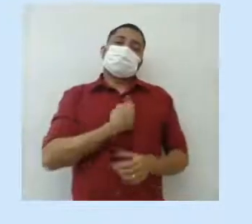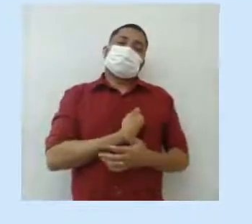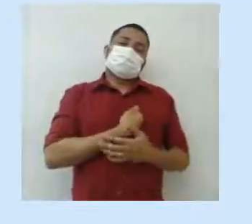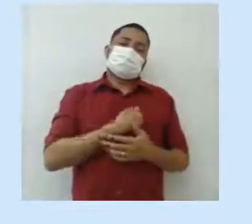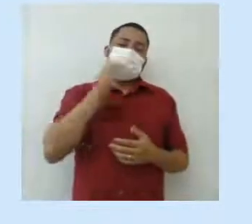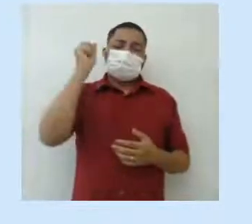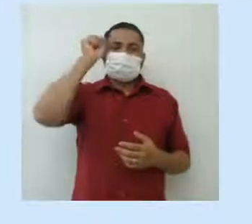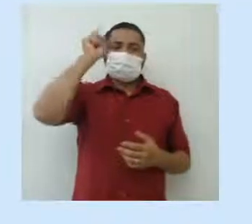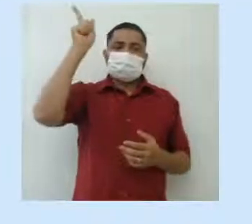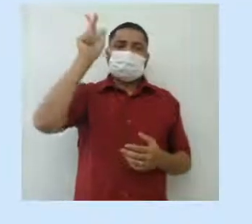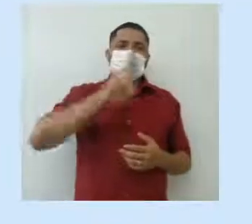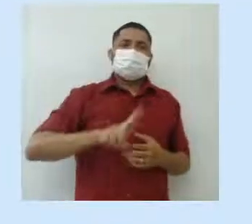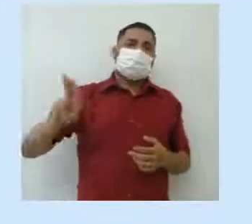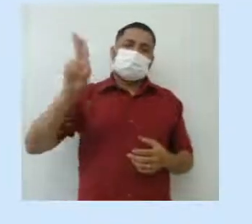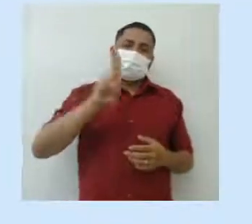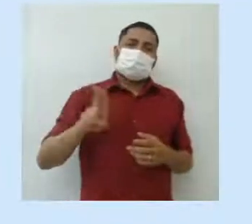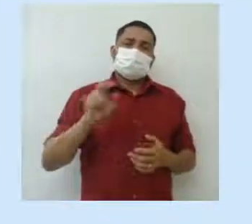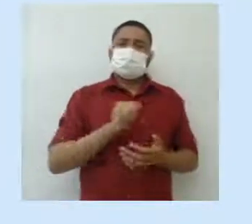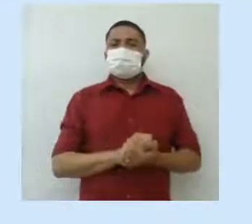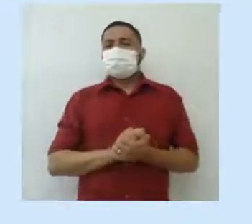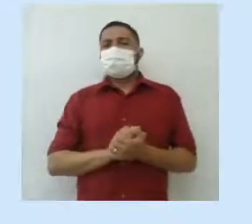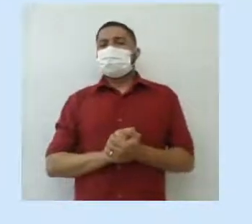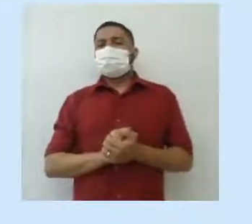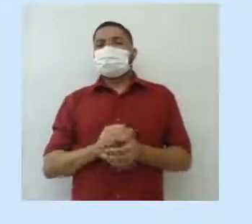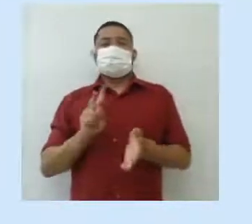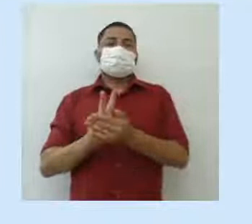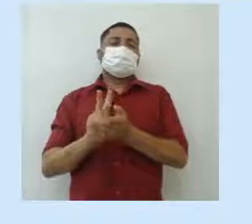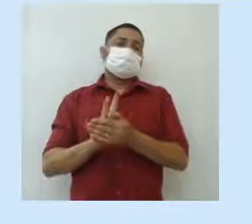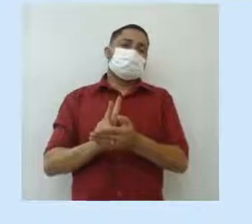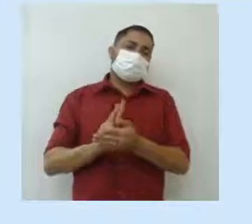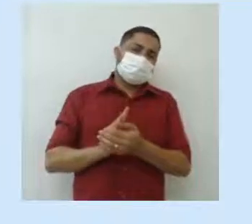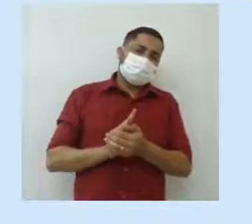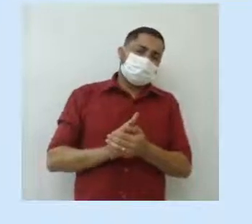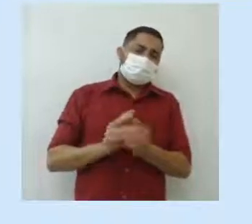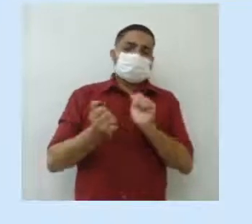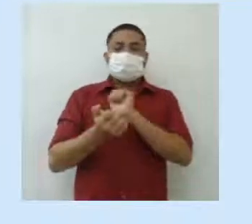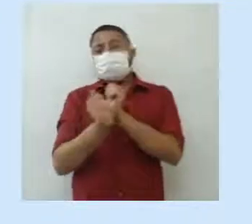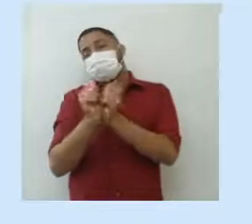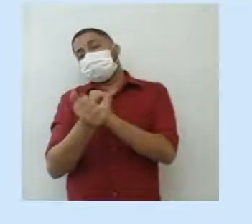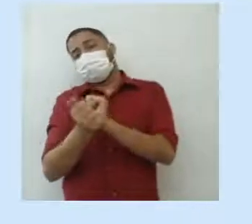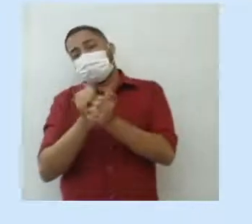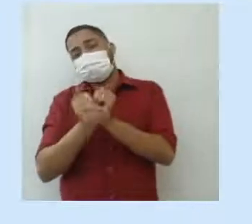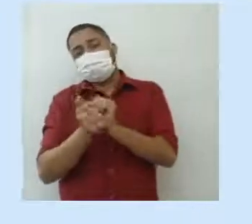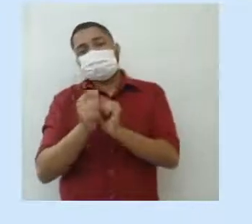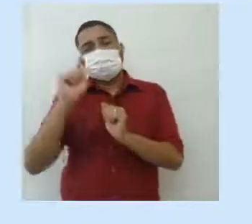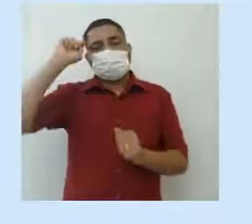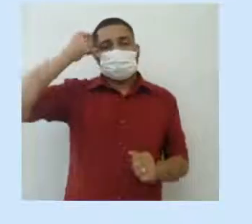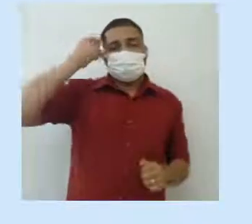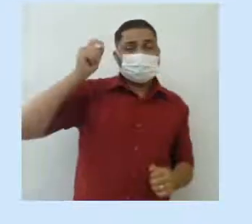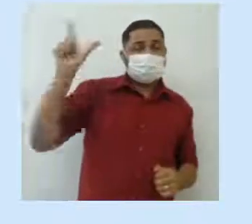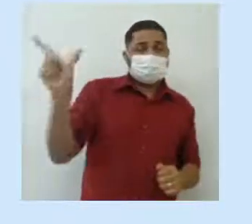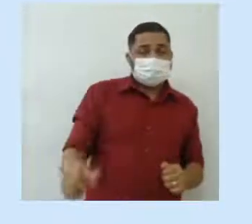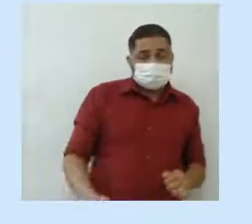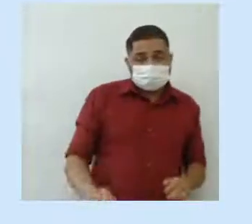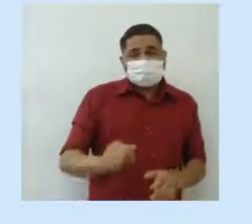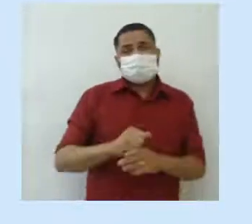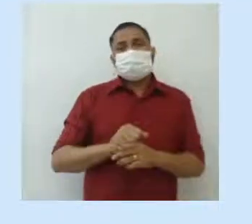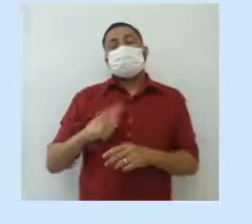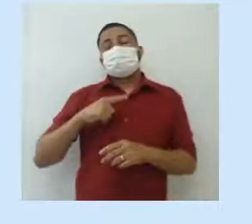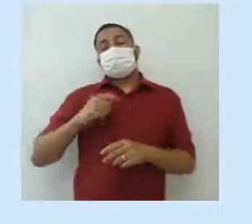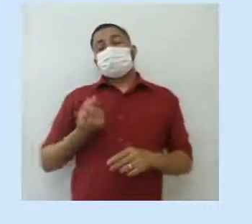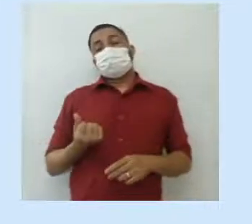de utilizar no lugar dos nativos escravizados africanos diante do alto